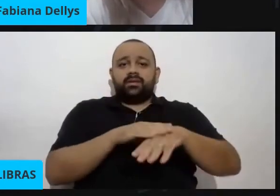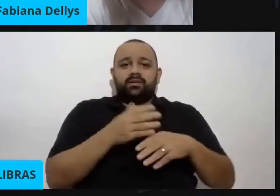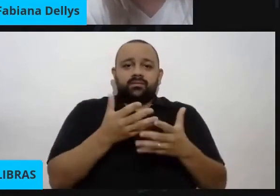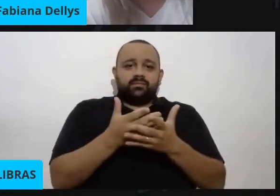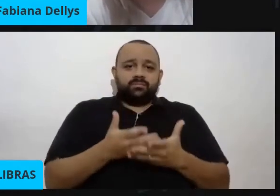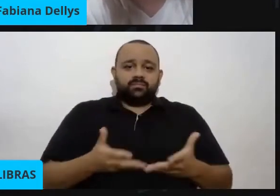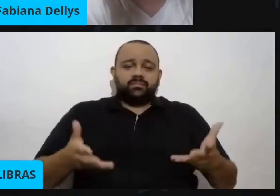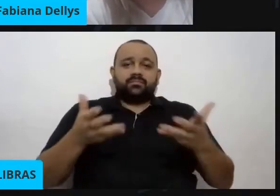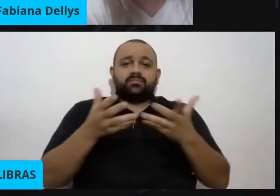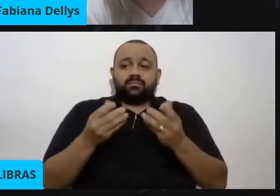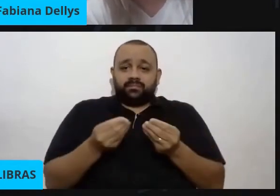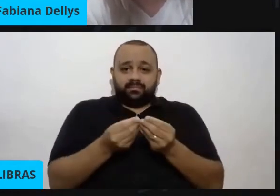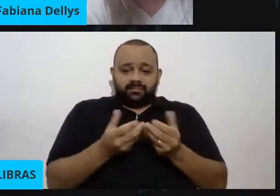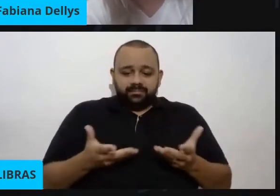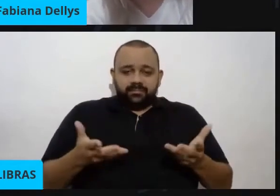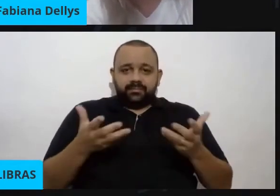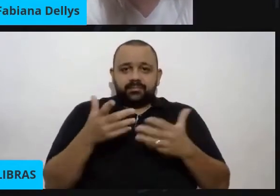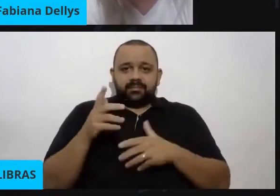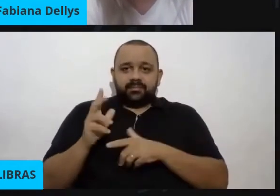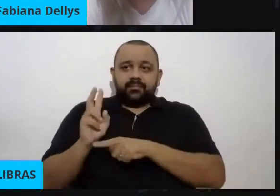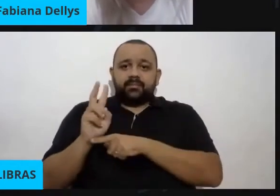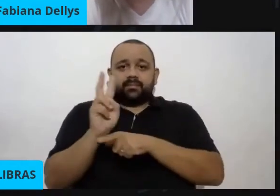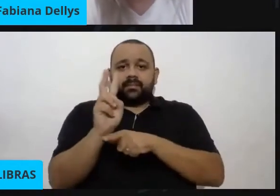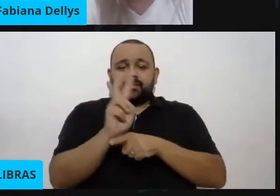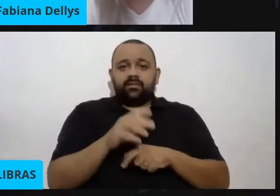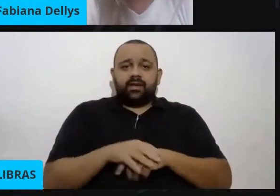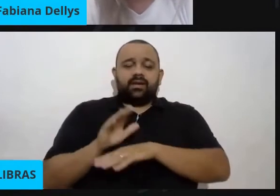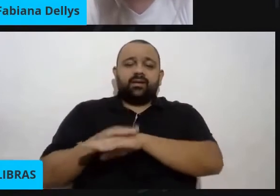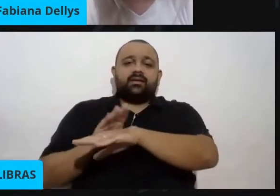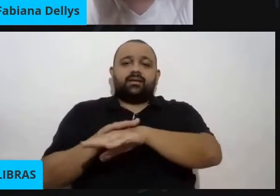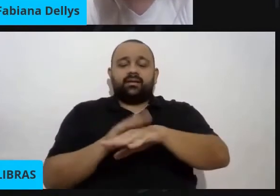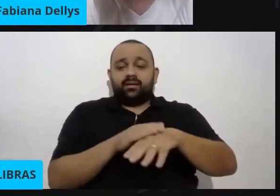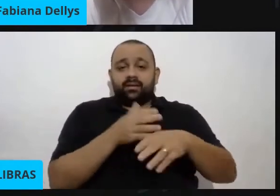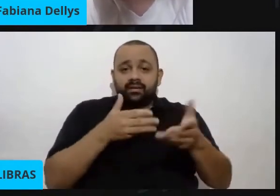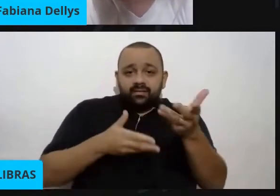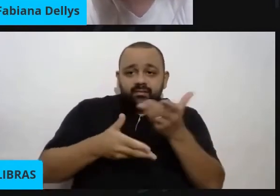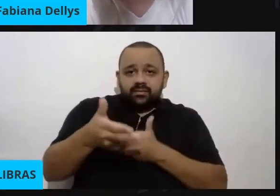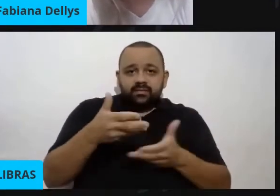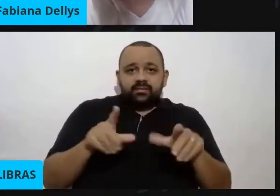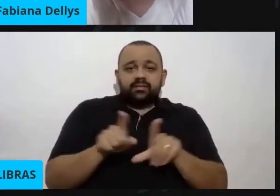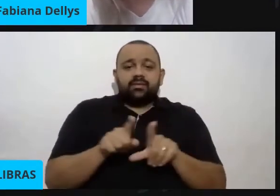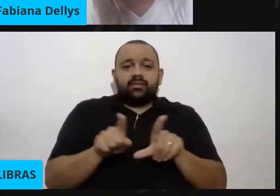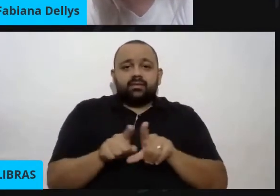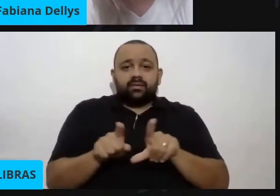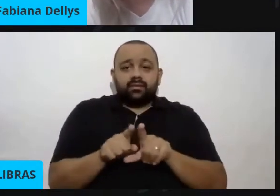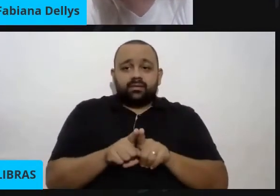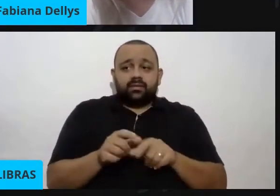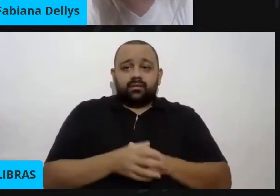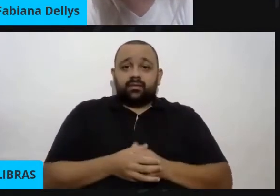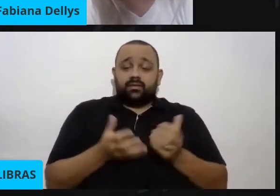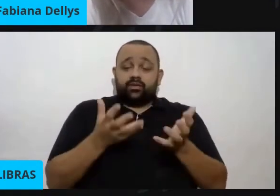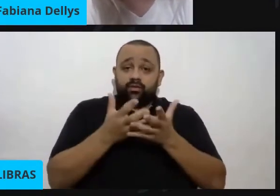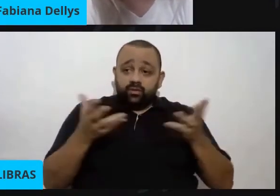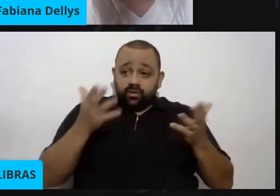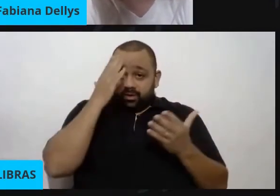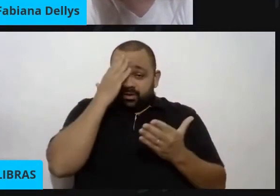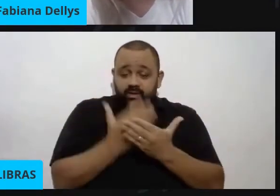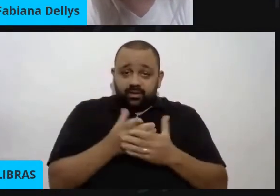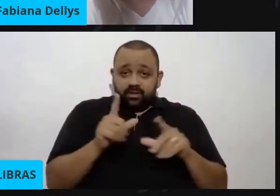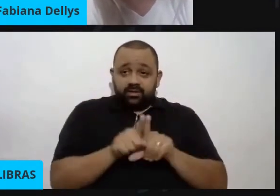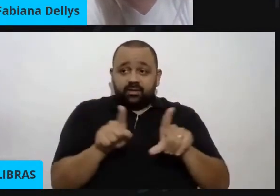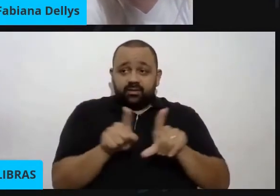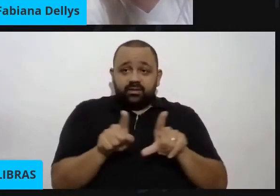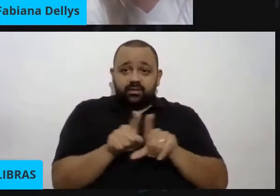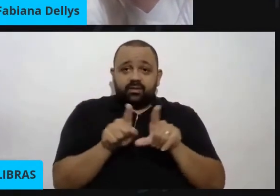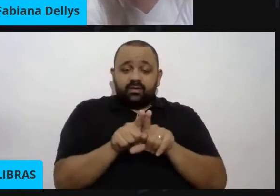no propósito de fazer muitas outras. Tudo que eu puder informar. Aliás, eu quero fazer uma propaganda. Eu criei um podcast, na verdade,